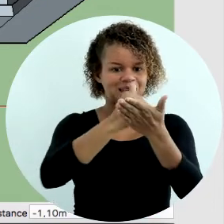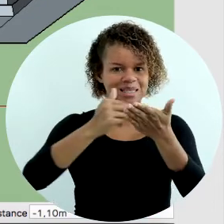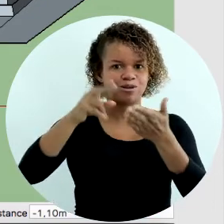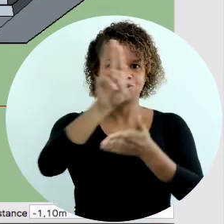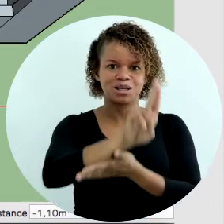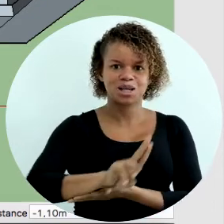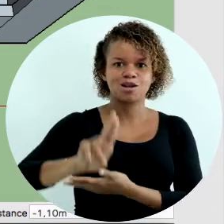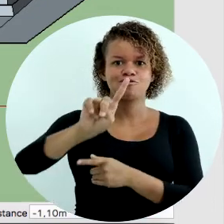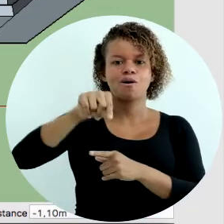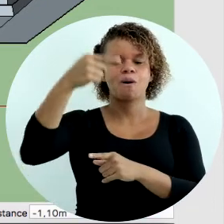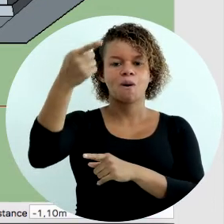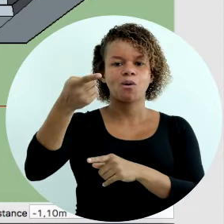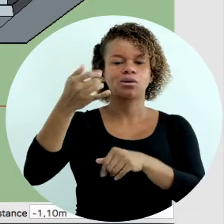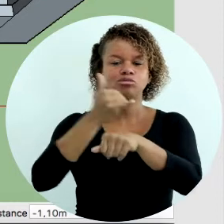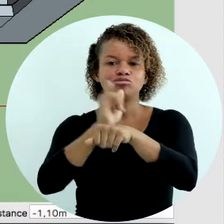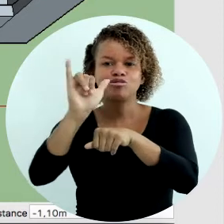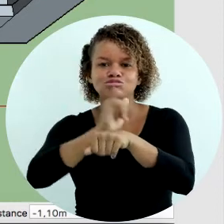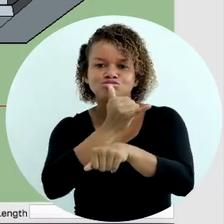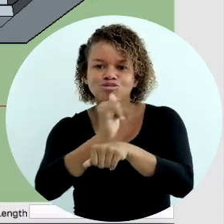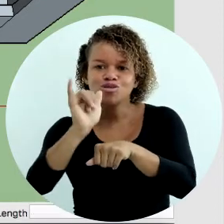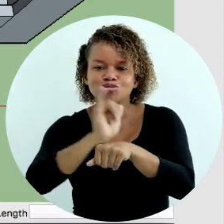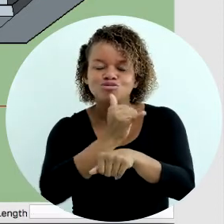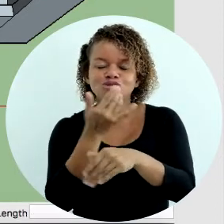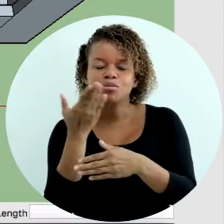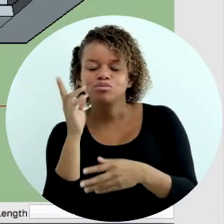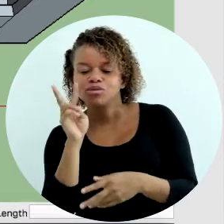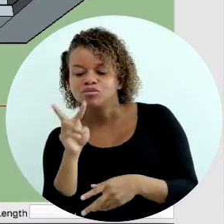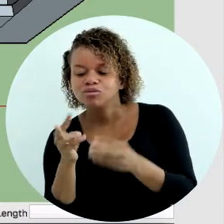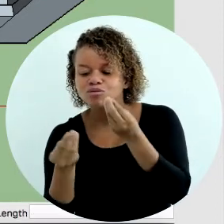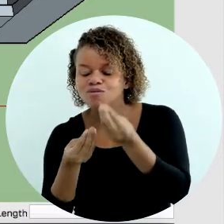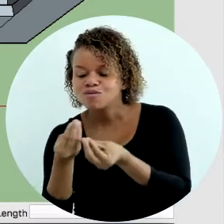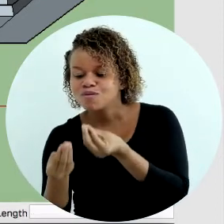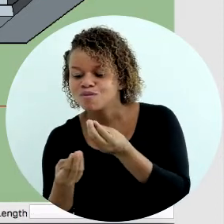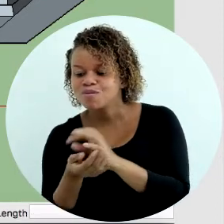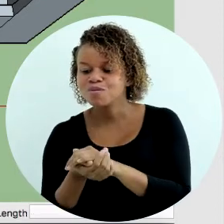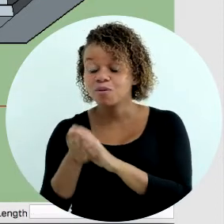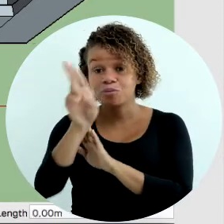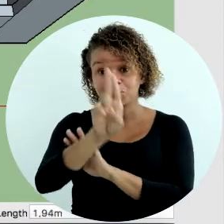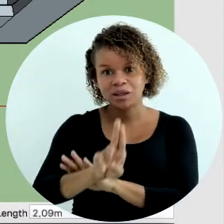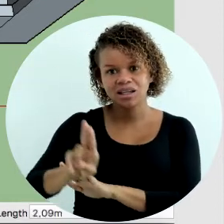Nessa etapa do desenho, nós utilizaremos uma outra estratégia,